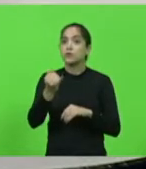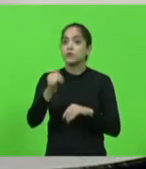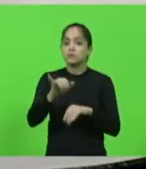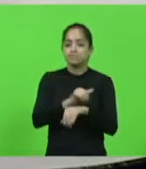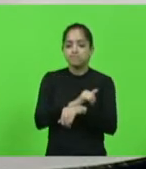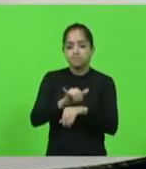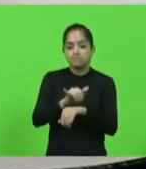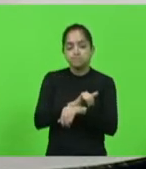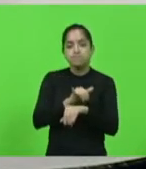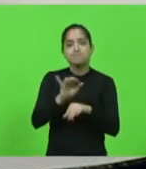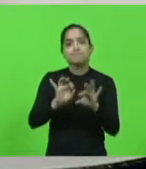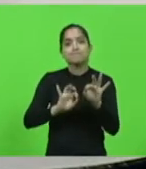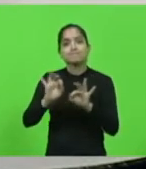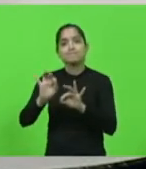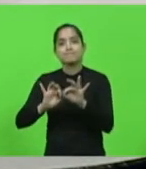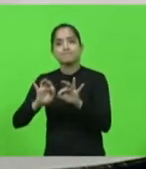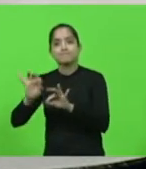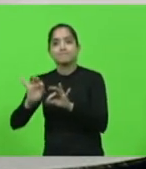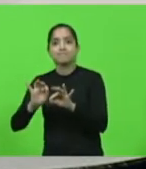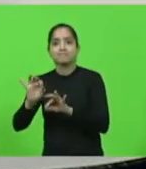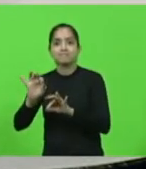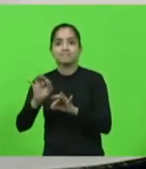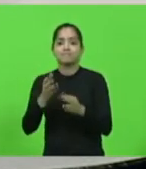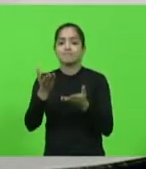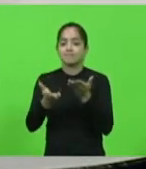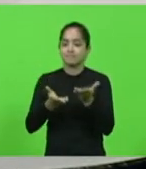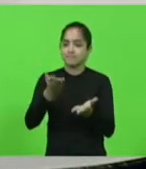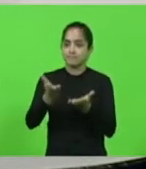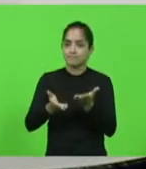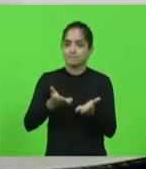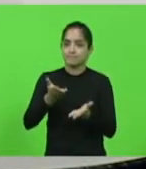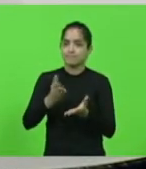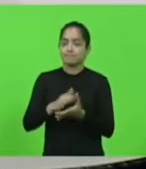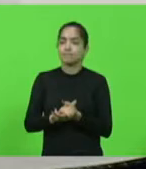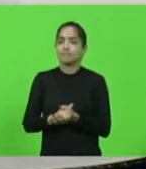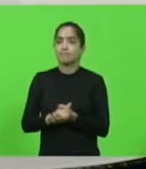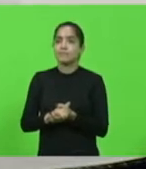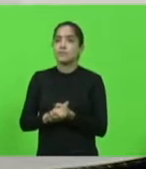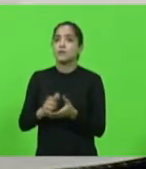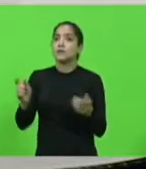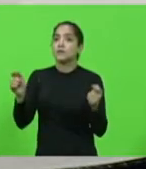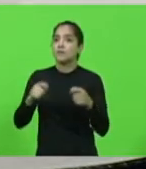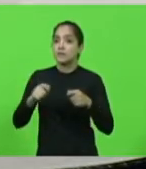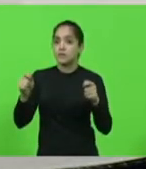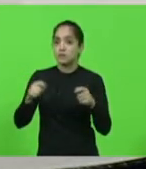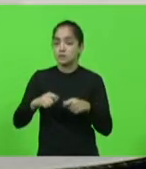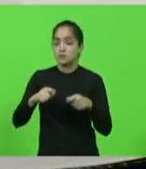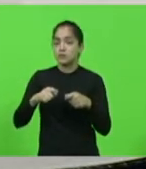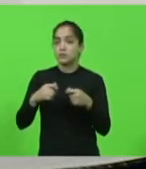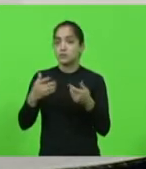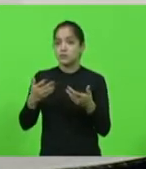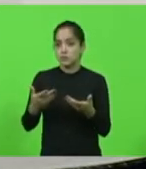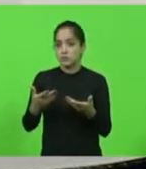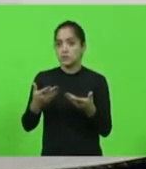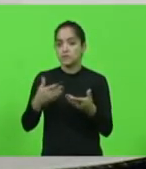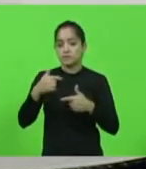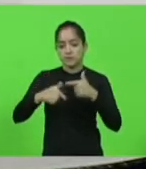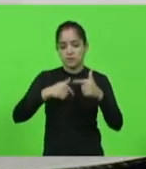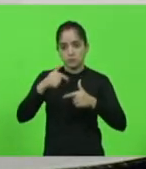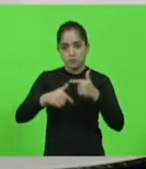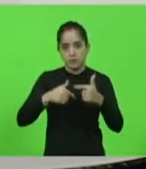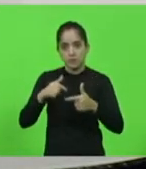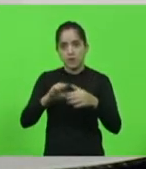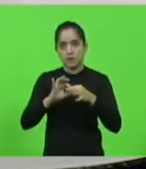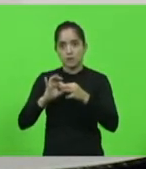estratégicas e alcance para atender os catarinenses. Nós vamos ter condições, senhor presidente, se fizermos um trabalho